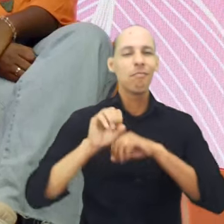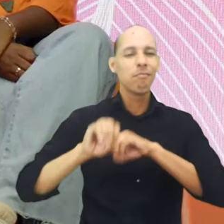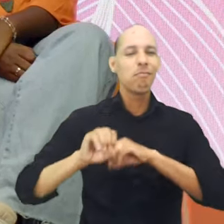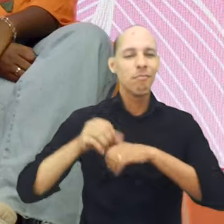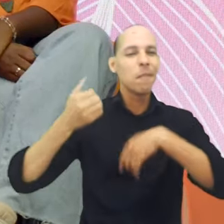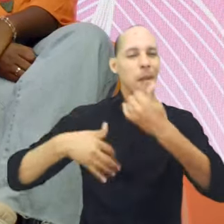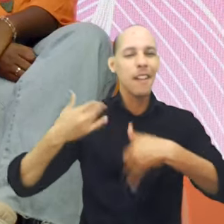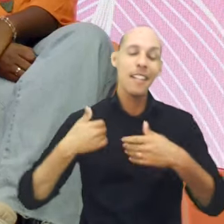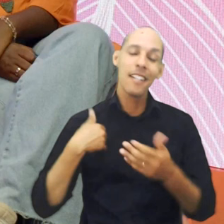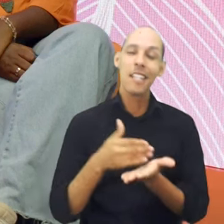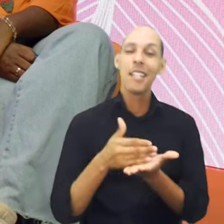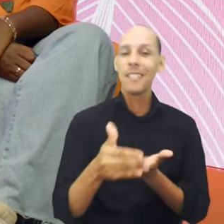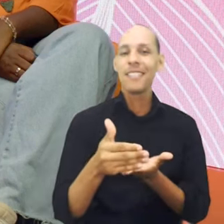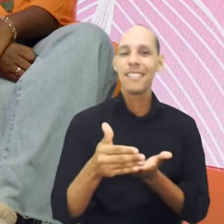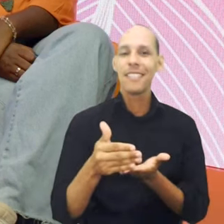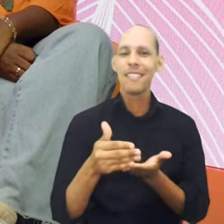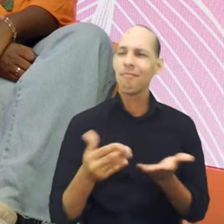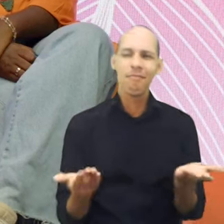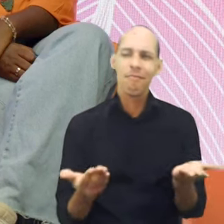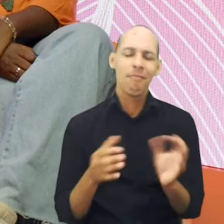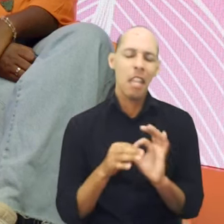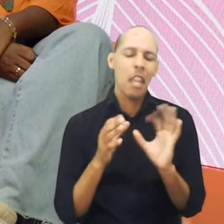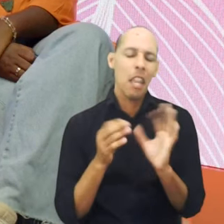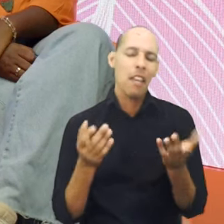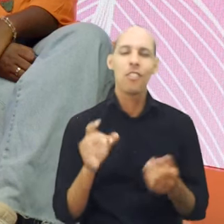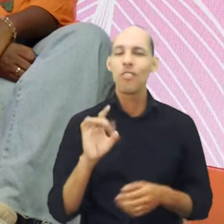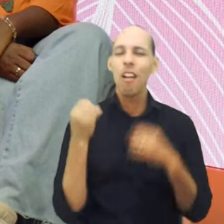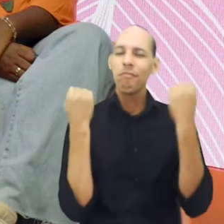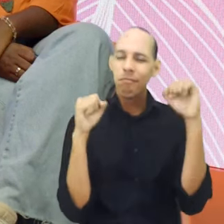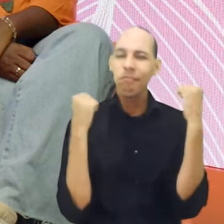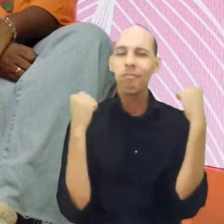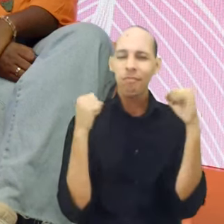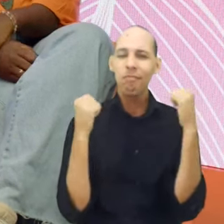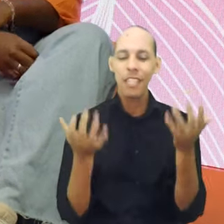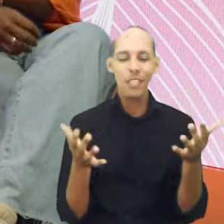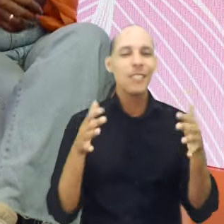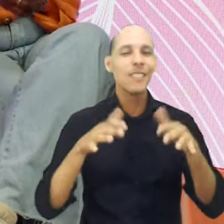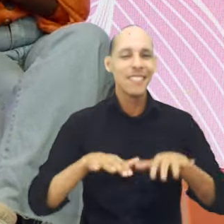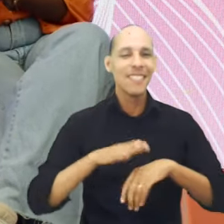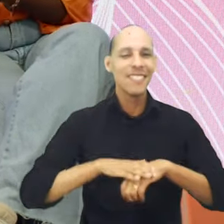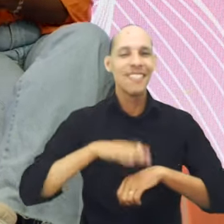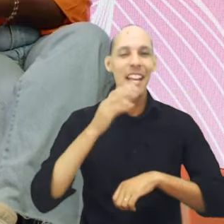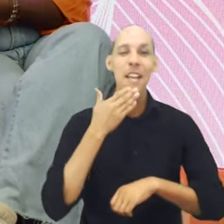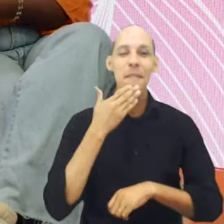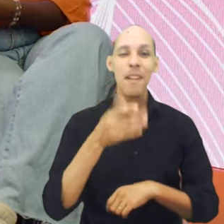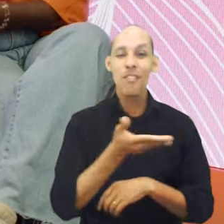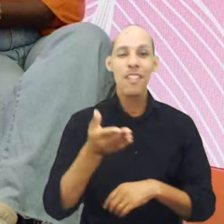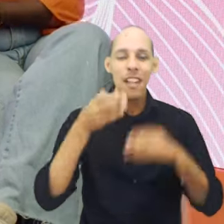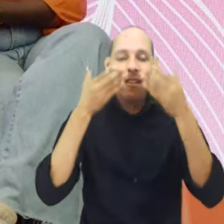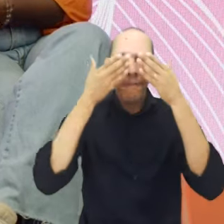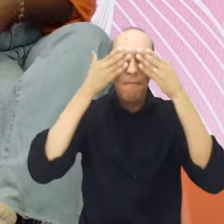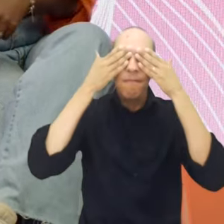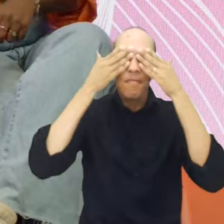que eu comecei. Eu comecei assim, bem despretensiosa, fazendo uma ginástica laboral mais inclusiva. Então eu pedia para as pessoas vendarem os